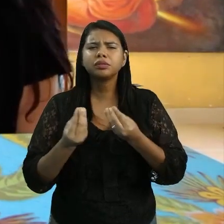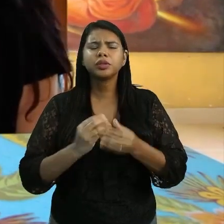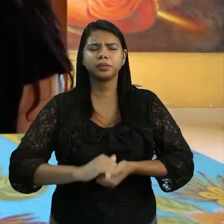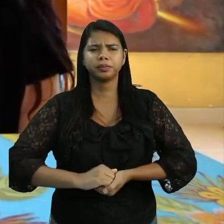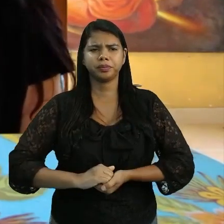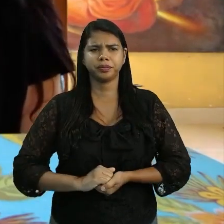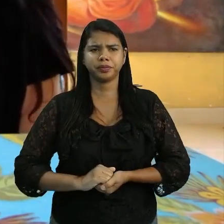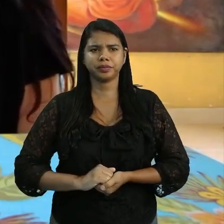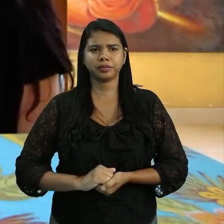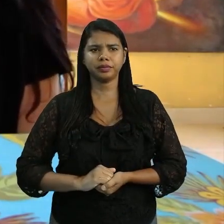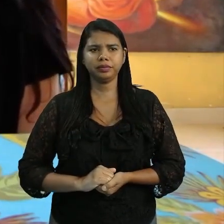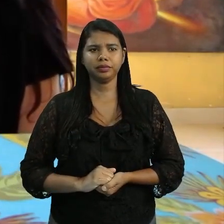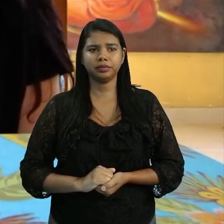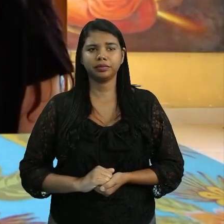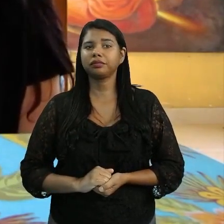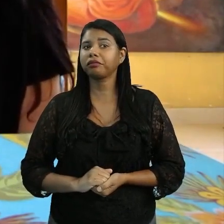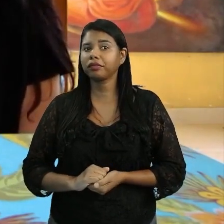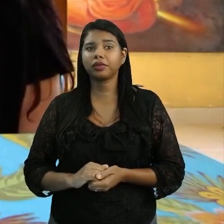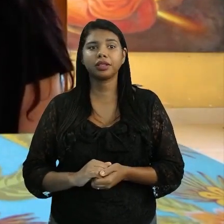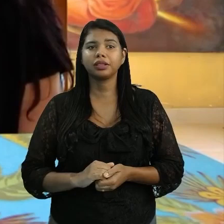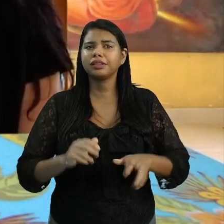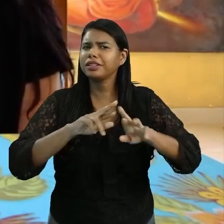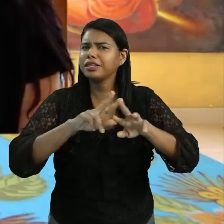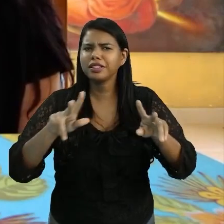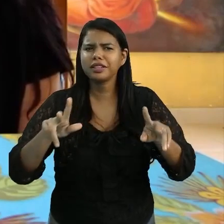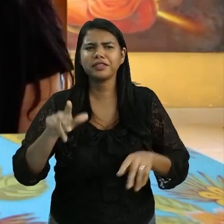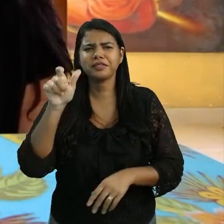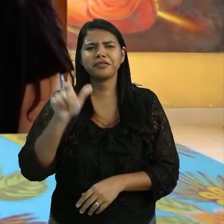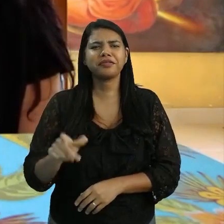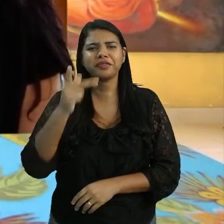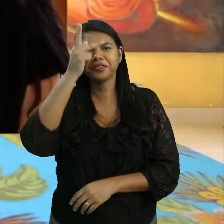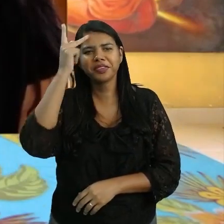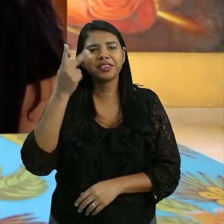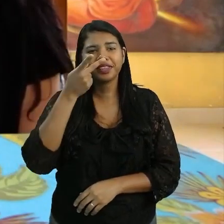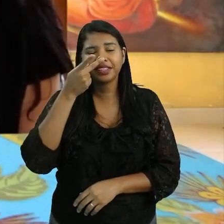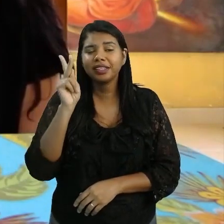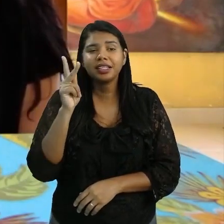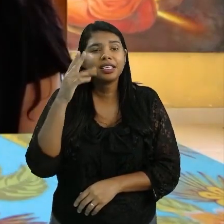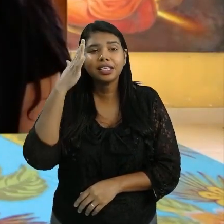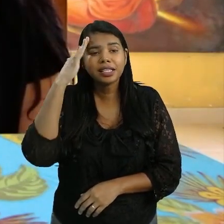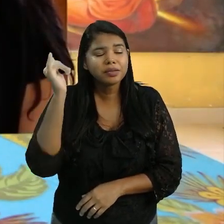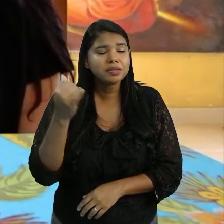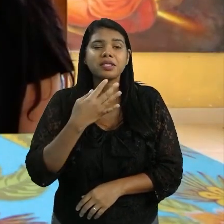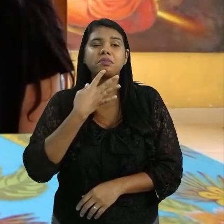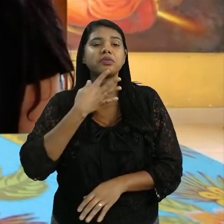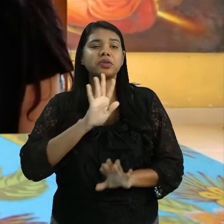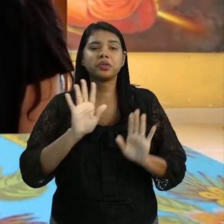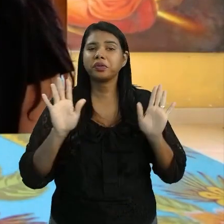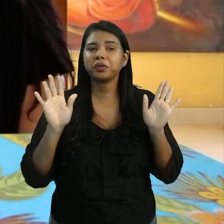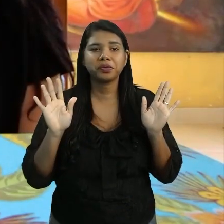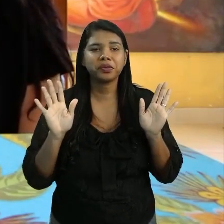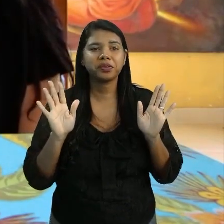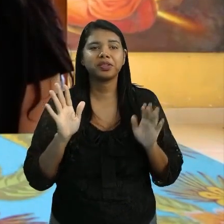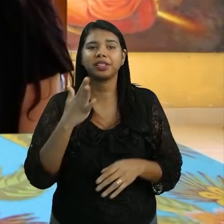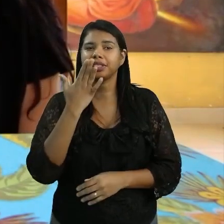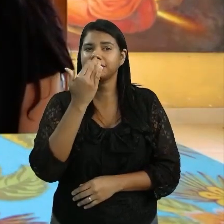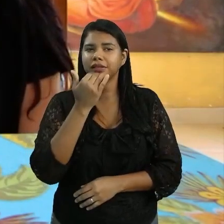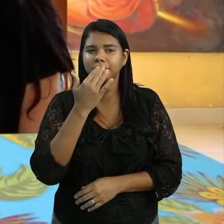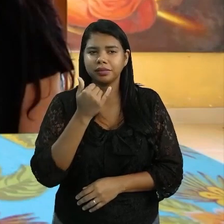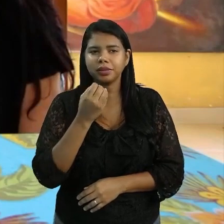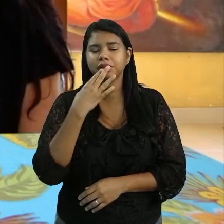terem essa filosofia, vamos dizer assim, e quando as pessoas chegam aqui na